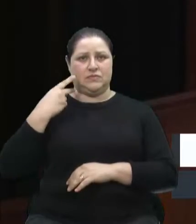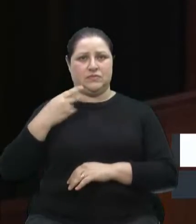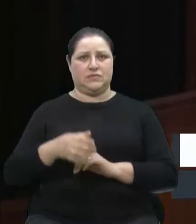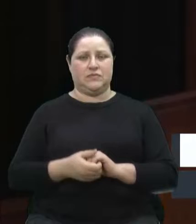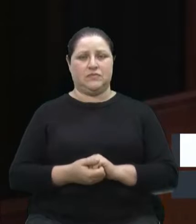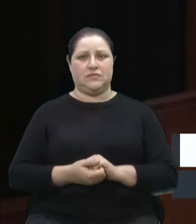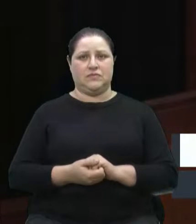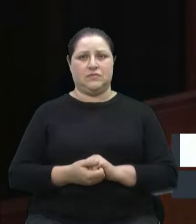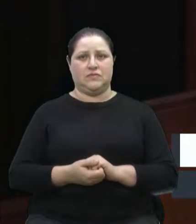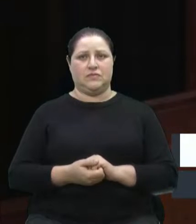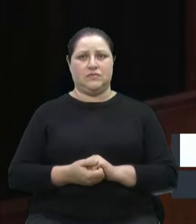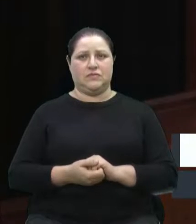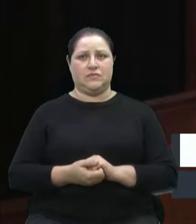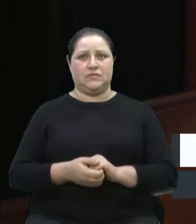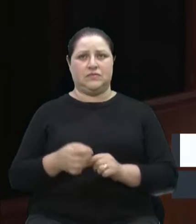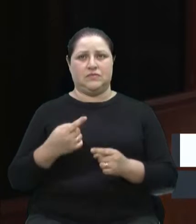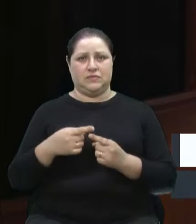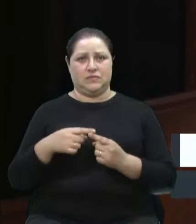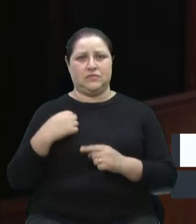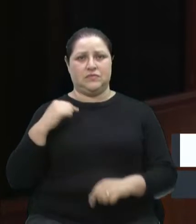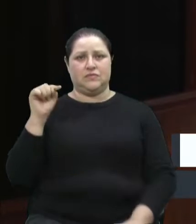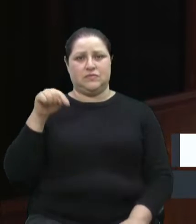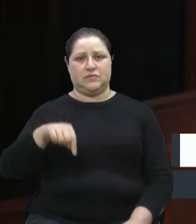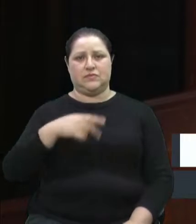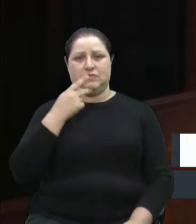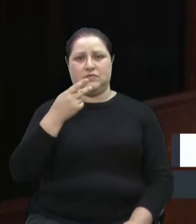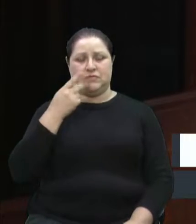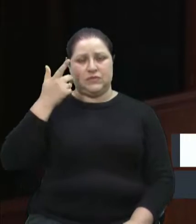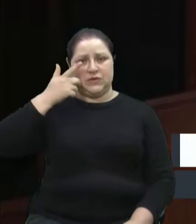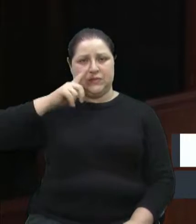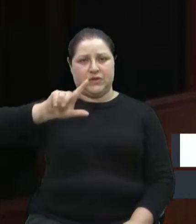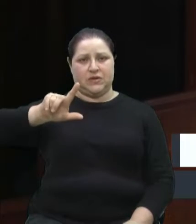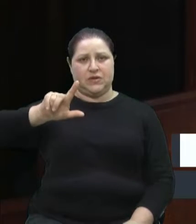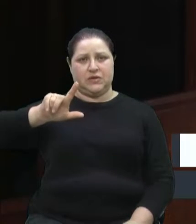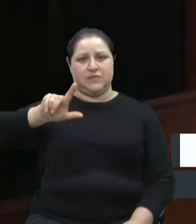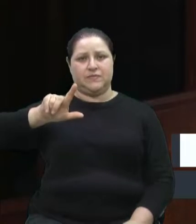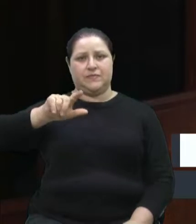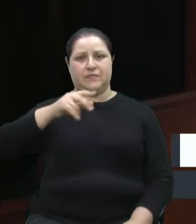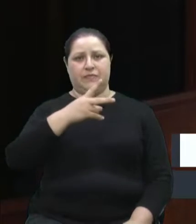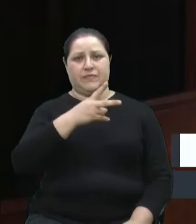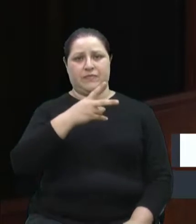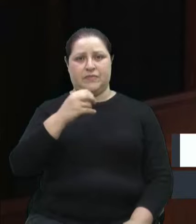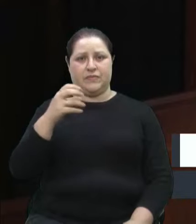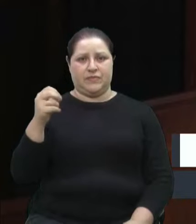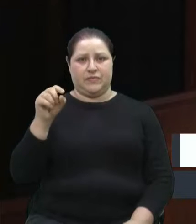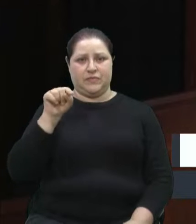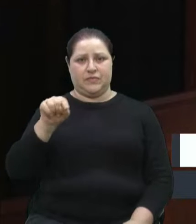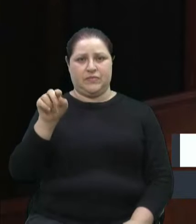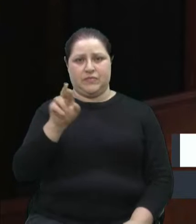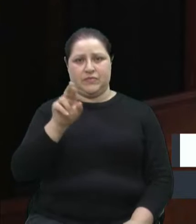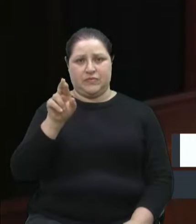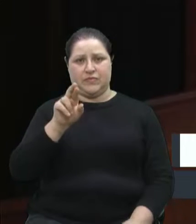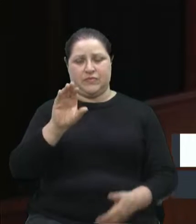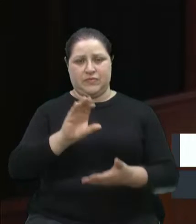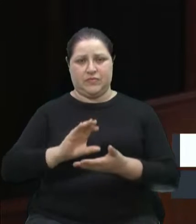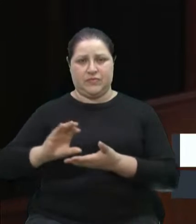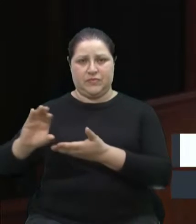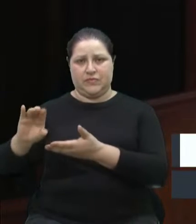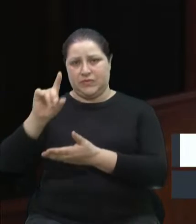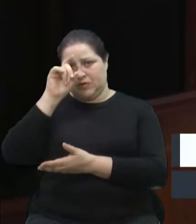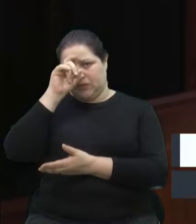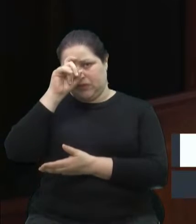pois venho falar de uma conquista de R$ 200 mil ao Hospital Vivi Ramos, conhecido